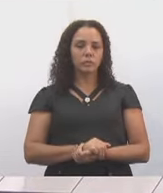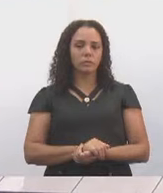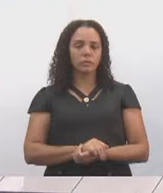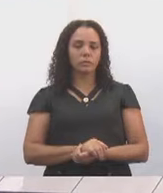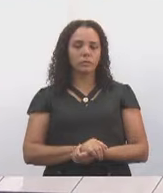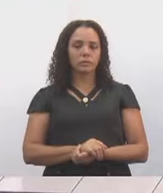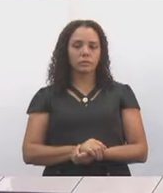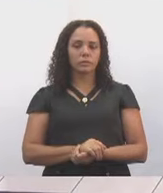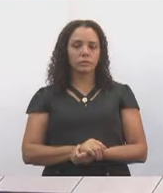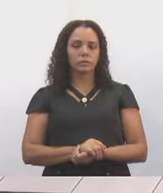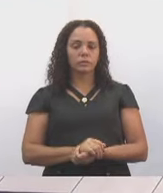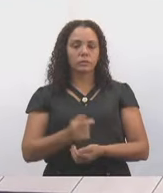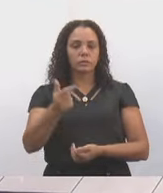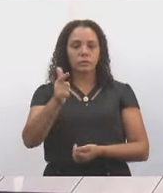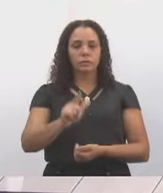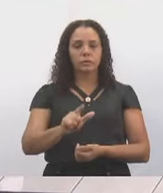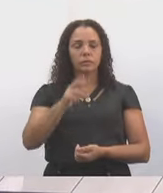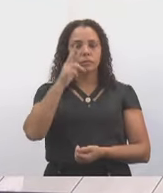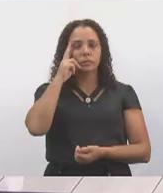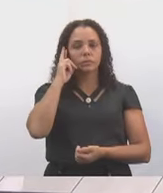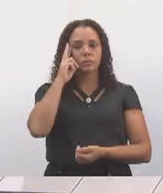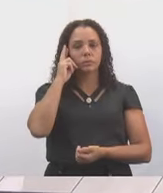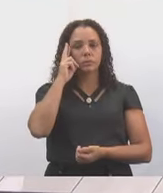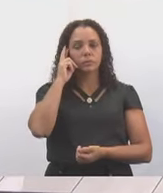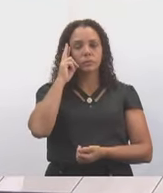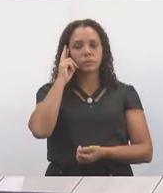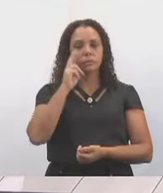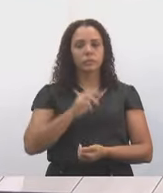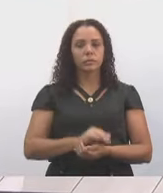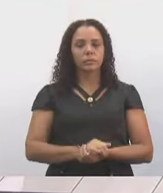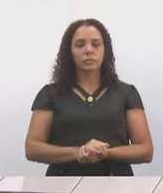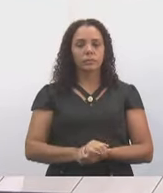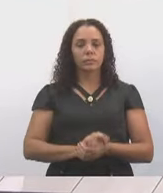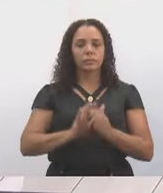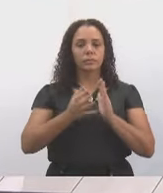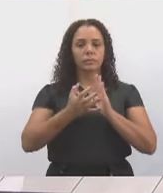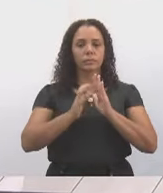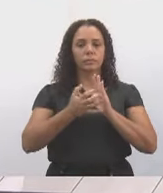continua próximo Vereador Ronin cidadania